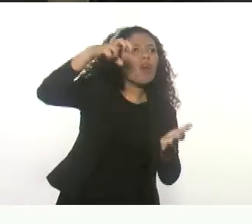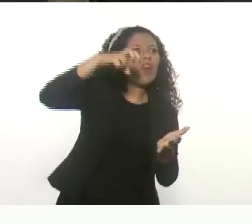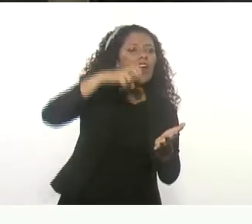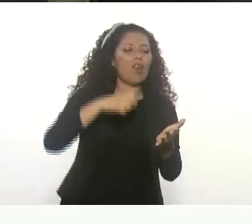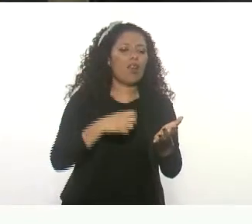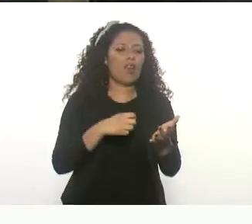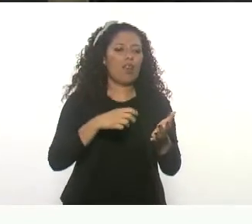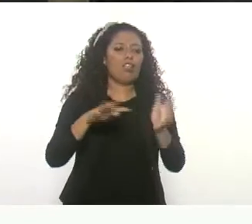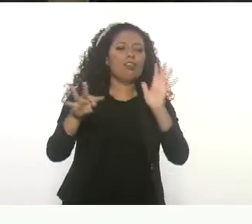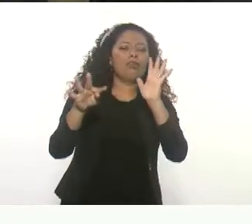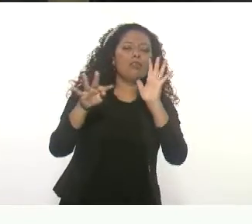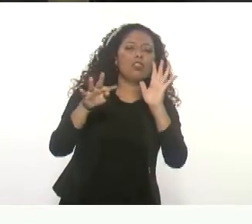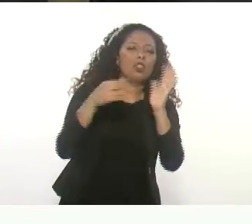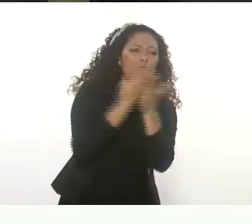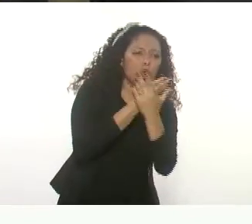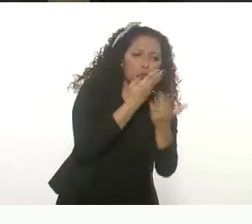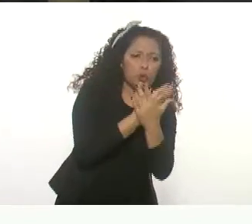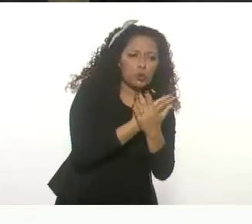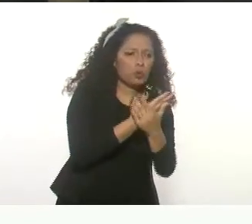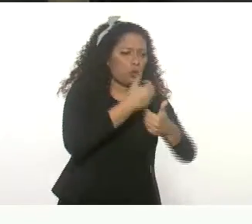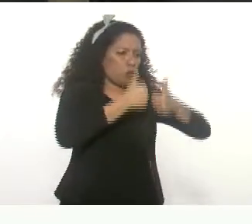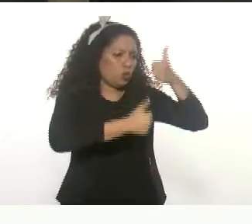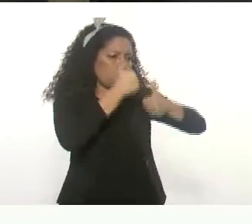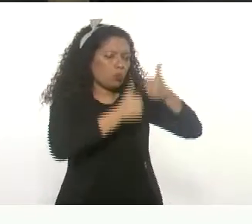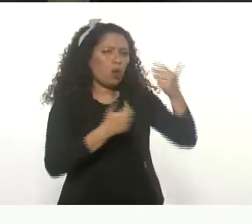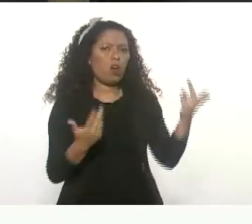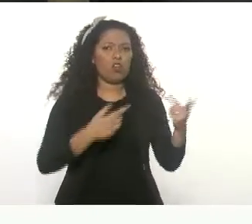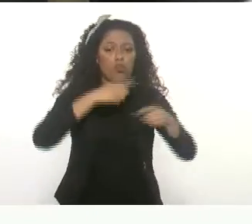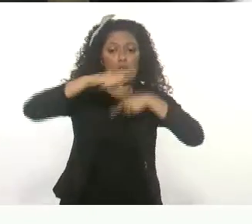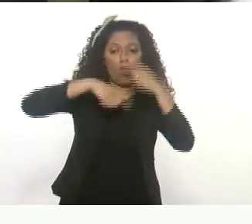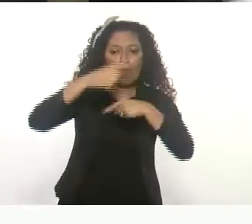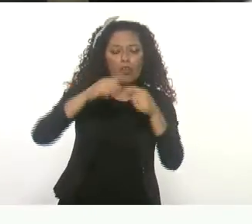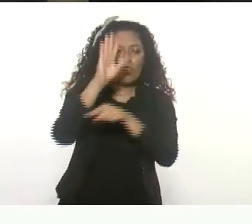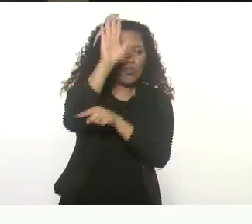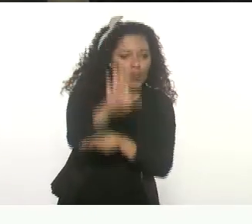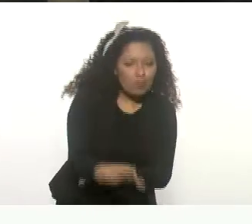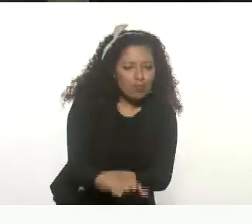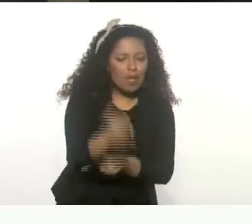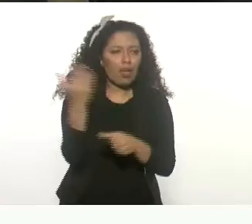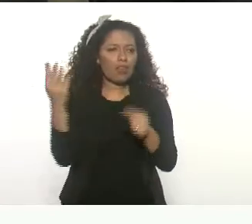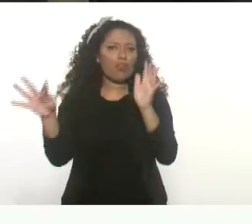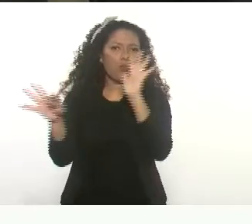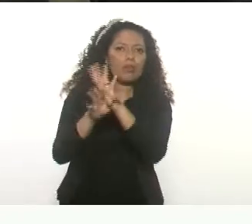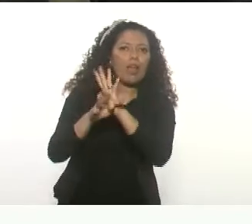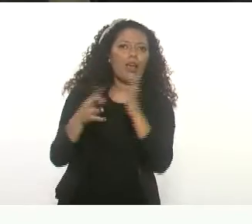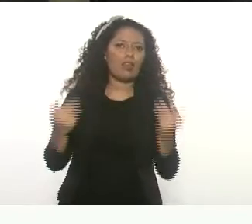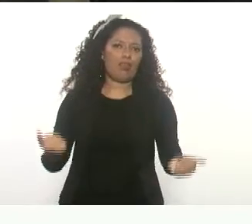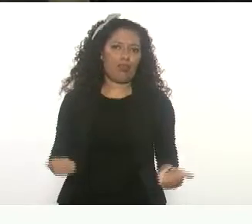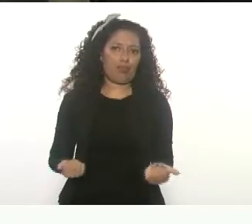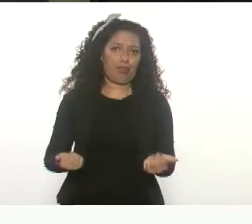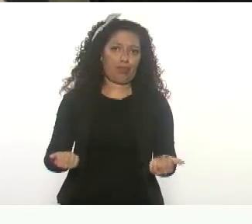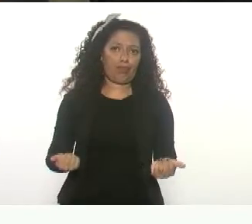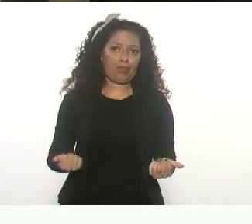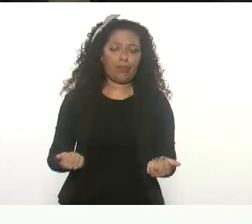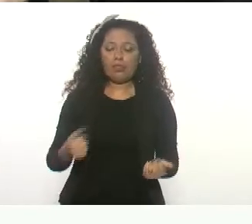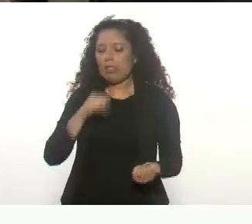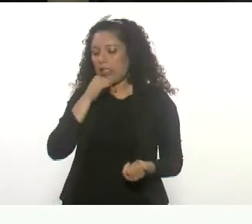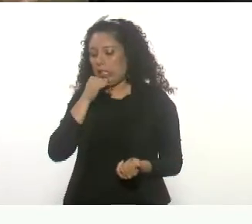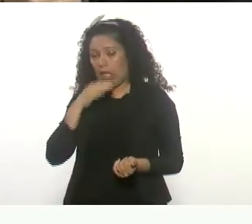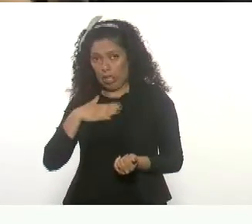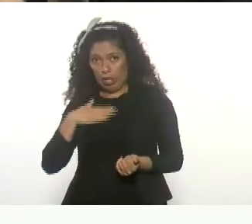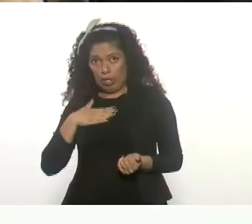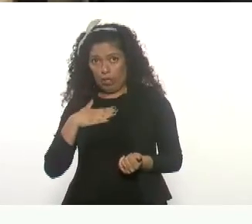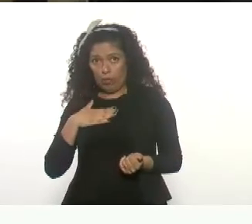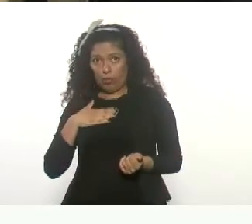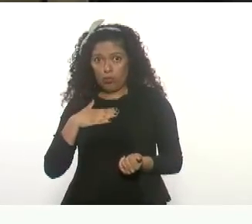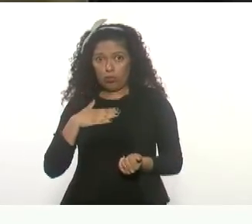Isso agrega muito. Sim. Quando eu fui estudar, eu fui para uma escola particular, porque infelizmente eu não encontrei isso na escola pública. Mas eu fiz, junto com o